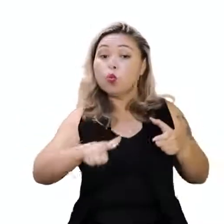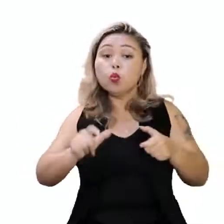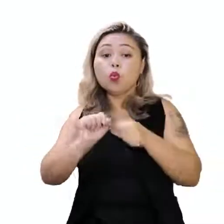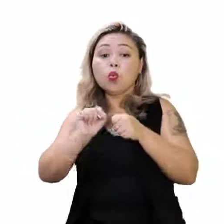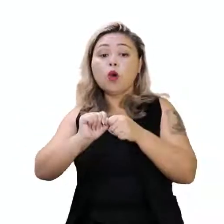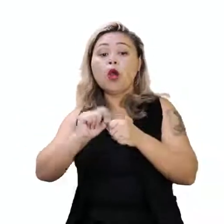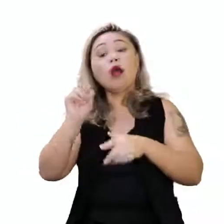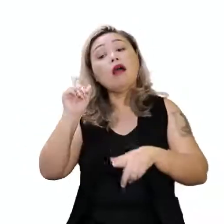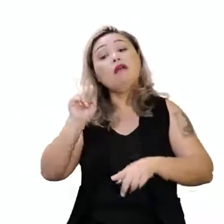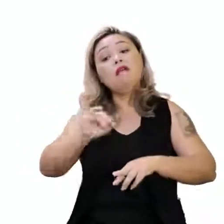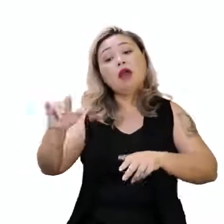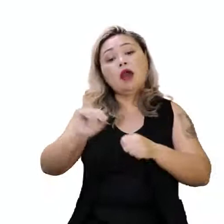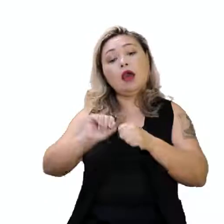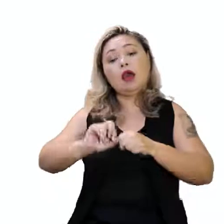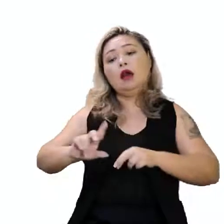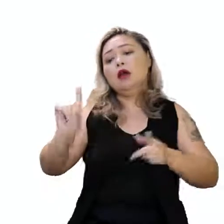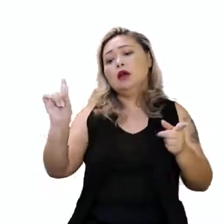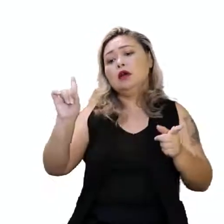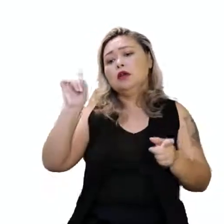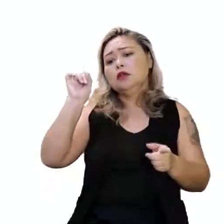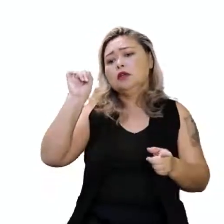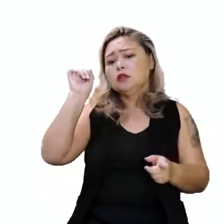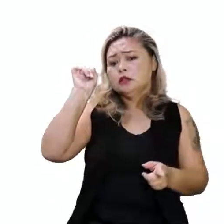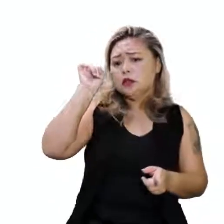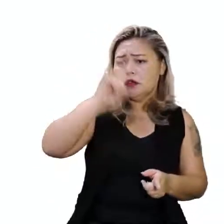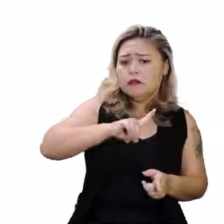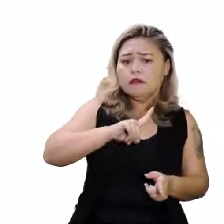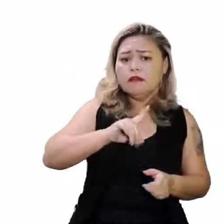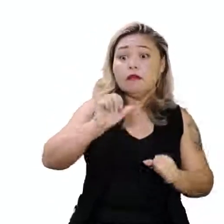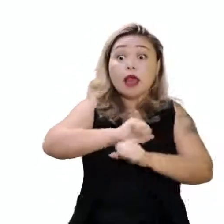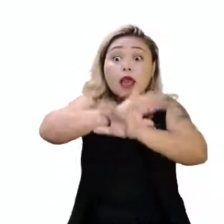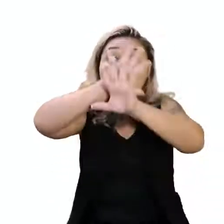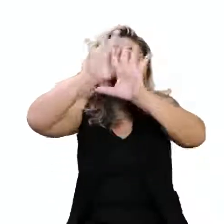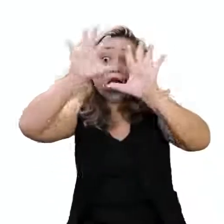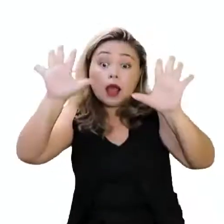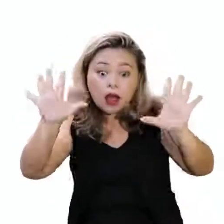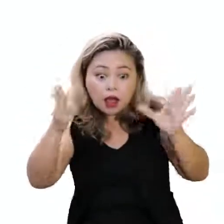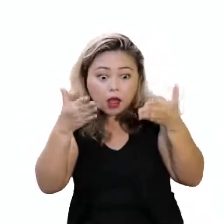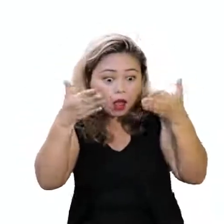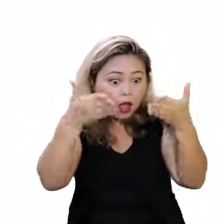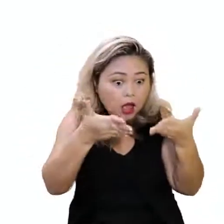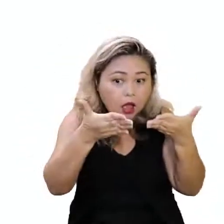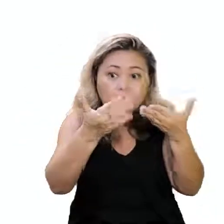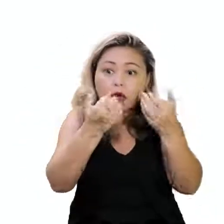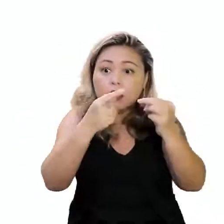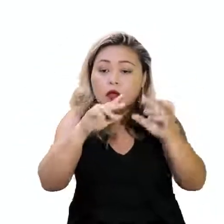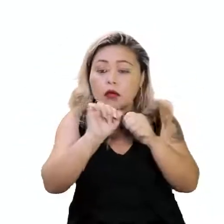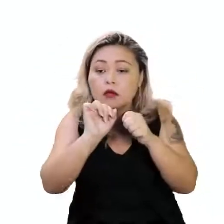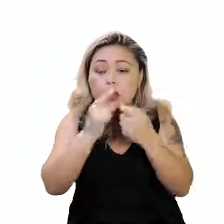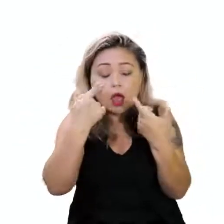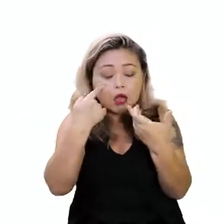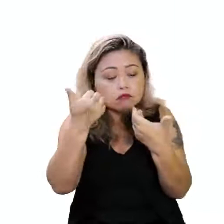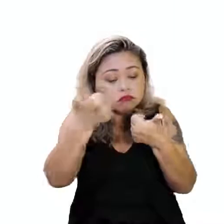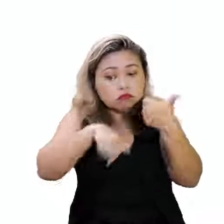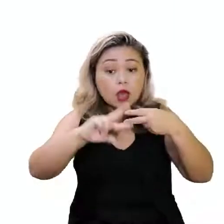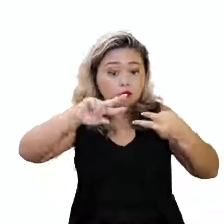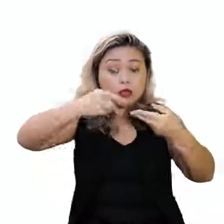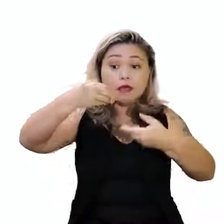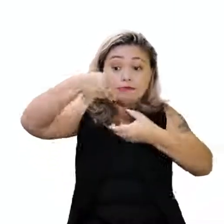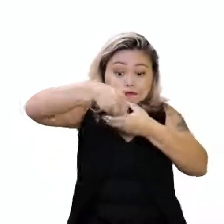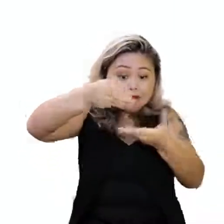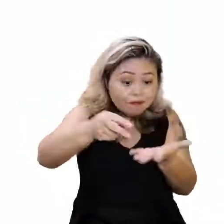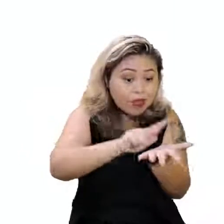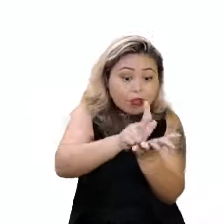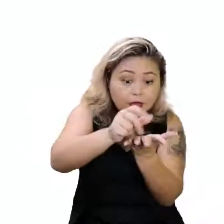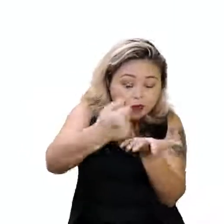vai dificultar a distinção clara de espécies. Por isso, para algumas populações, a gente precisa recorrer mesmo à estrutura análise genética,